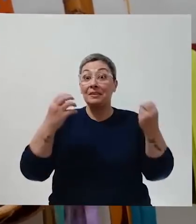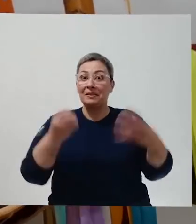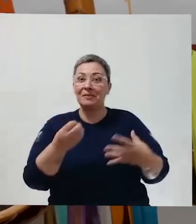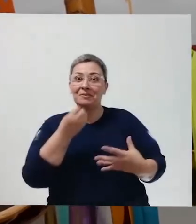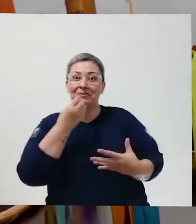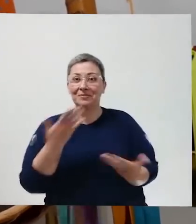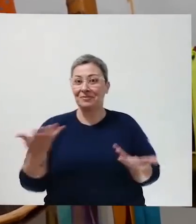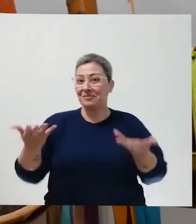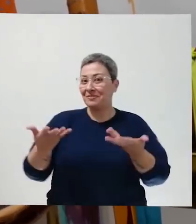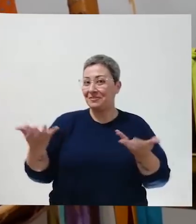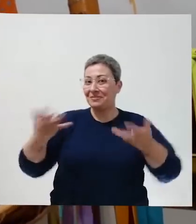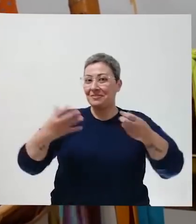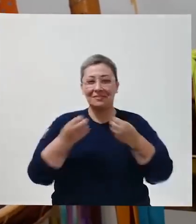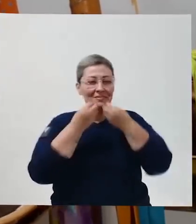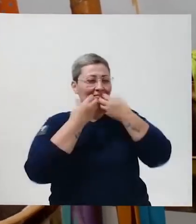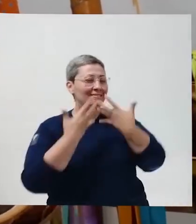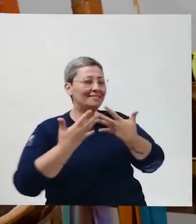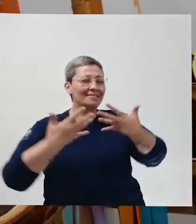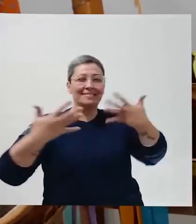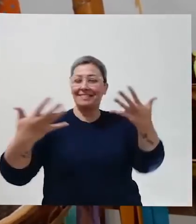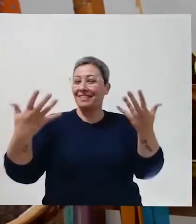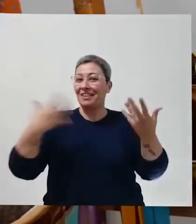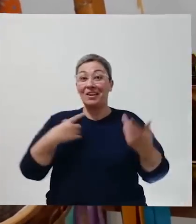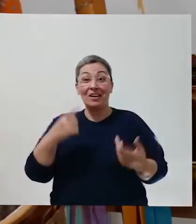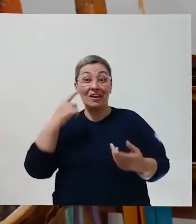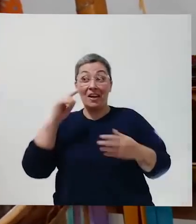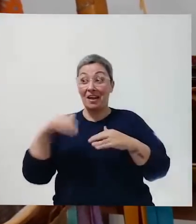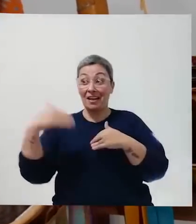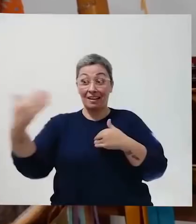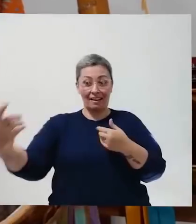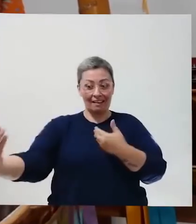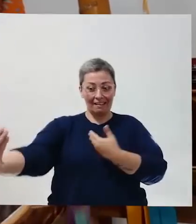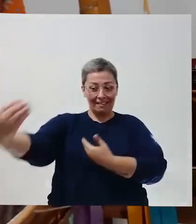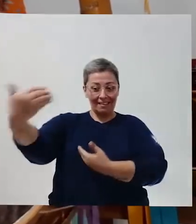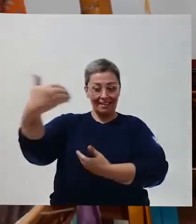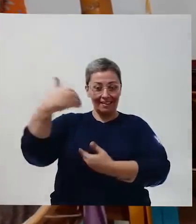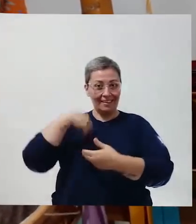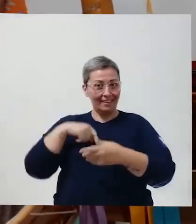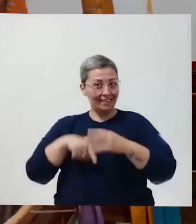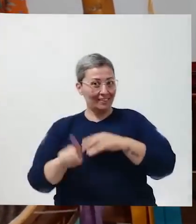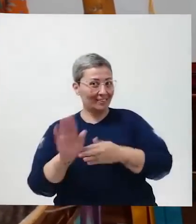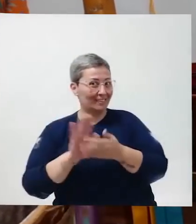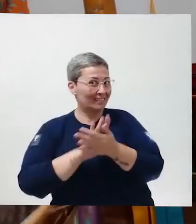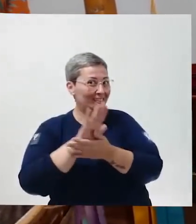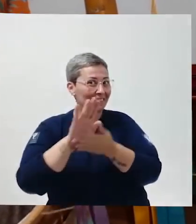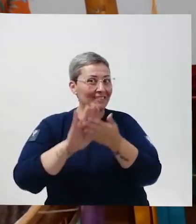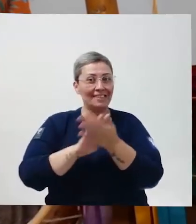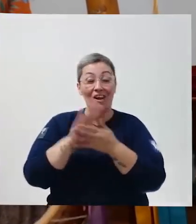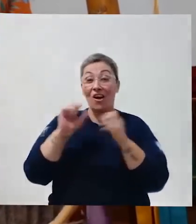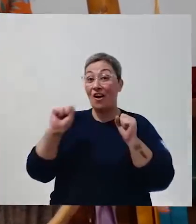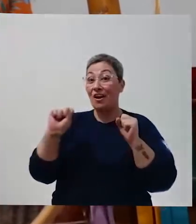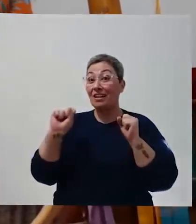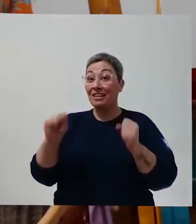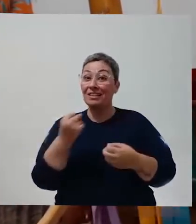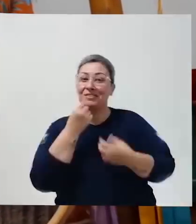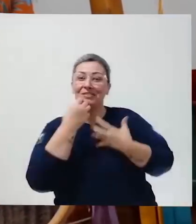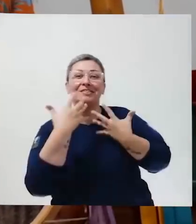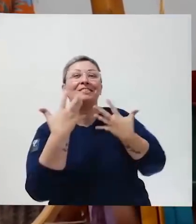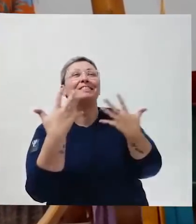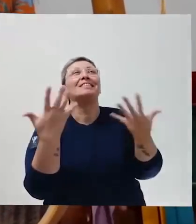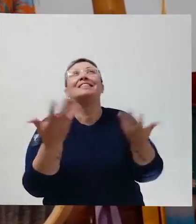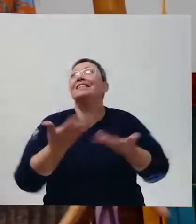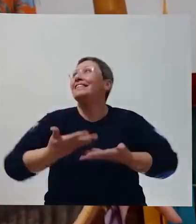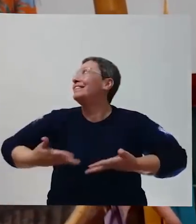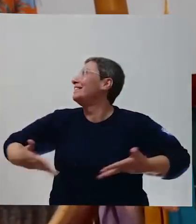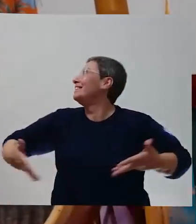Olha, isso aqui tá muito bom, isso aqui tá bom demais. Olha, quem tá fora quer entrar, mas quem tá dentro não sabe, pois é. Olha, isso aqui tá